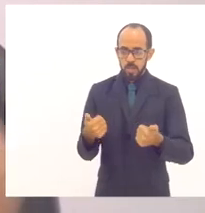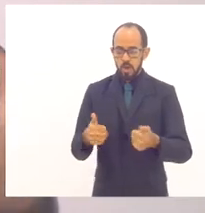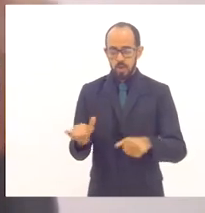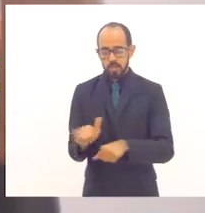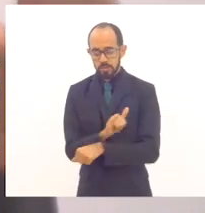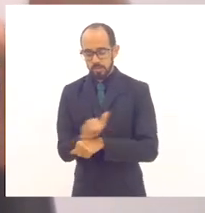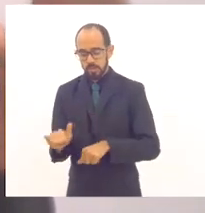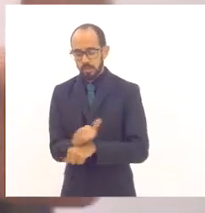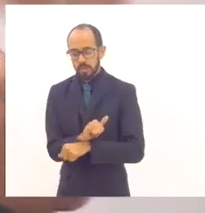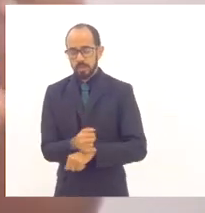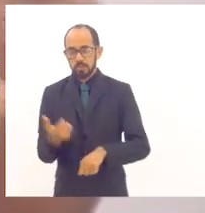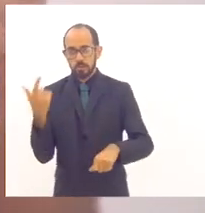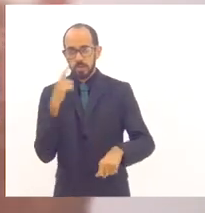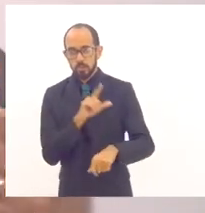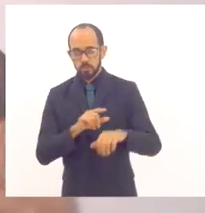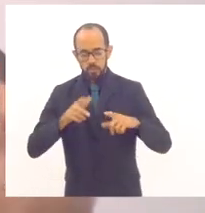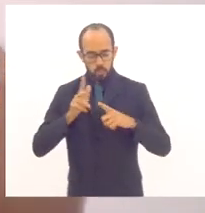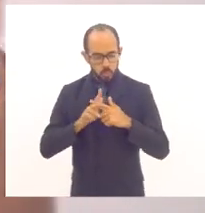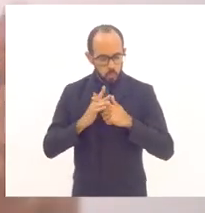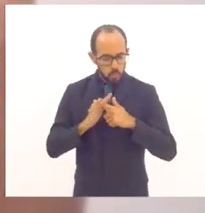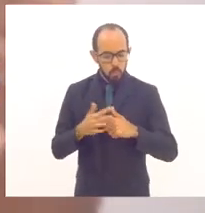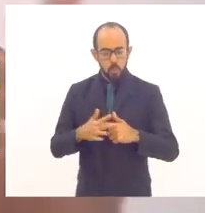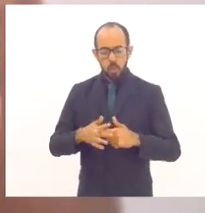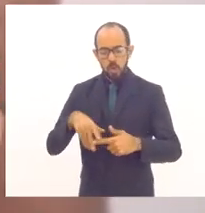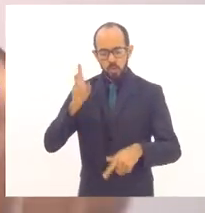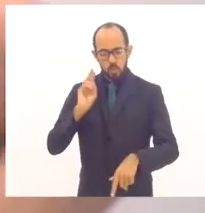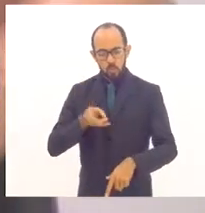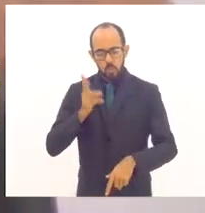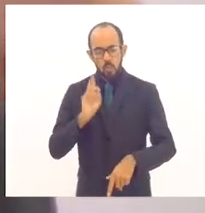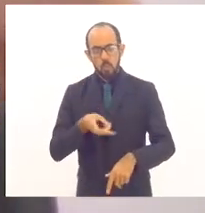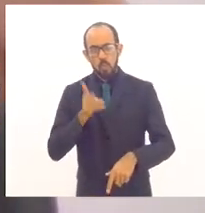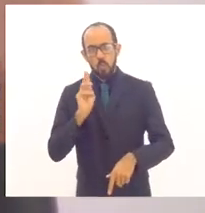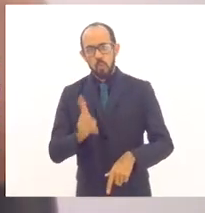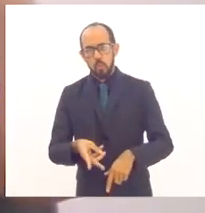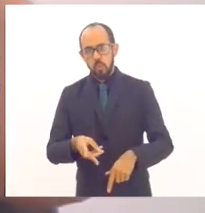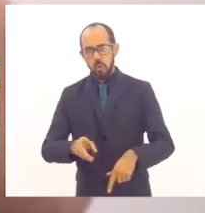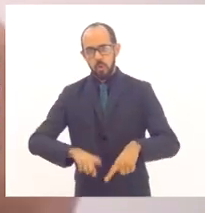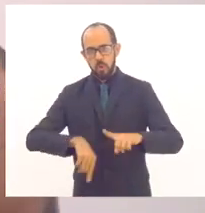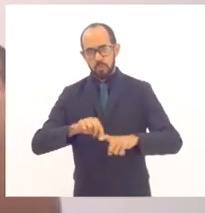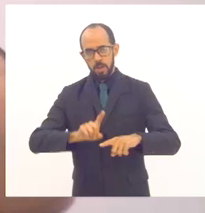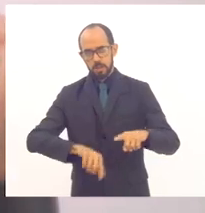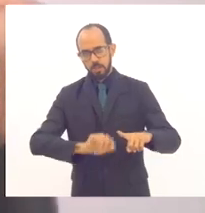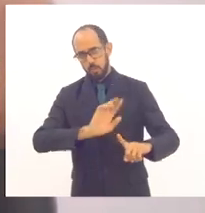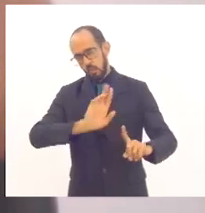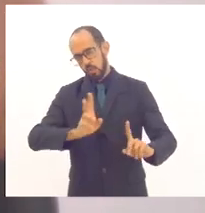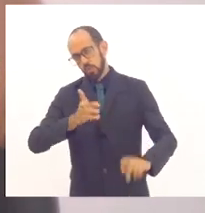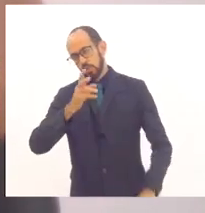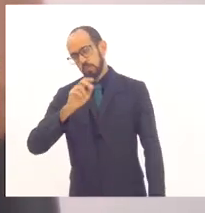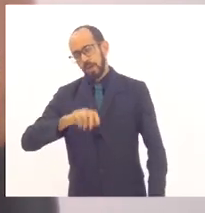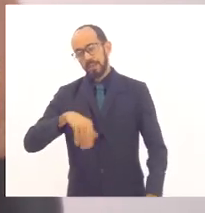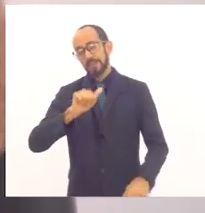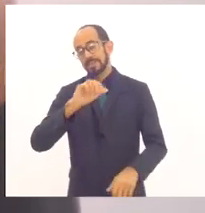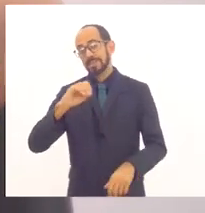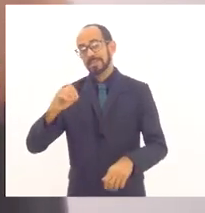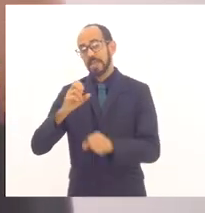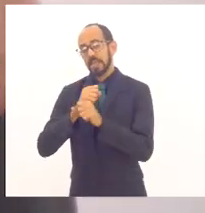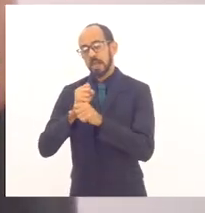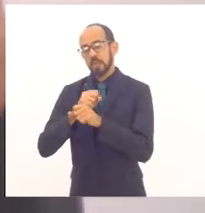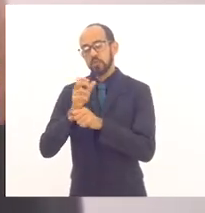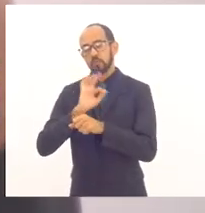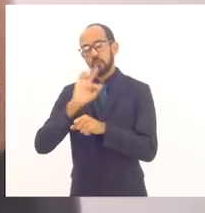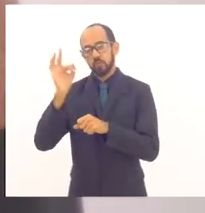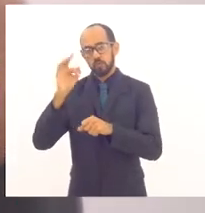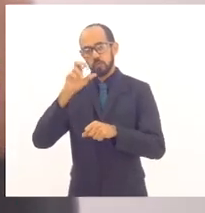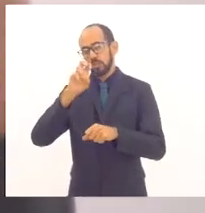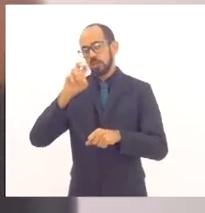condições para a manutenção, a salvaguarda dos bens de uma maneira perene. Daqui a 100 anos a gente tem a roda de capoeira, daqui